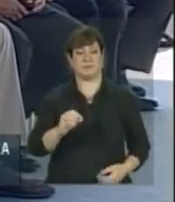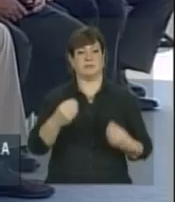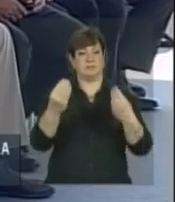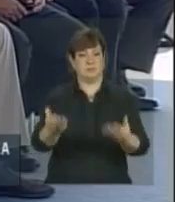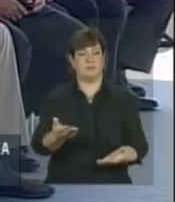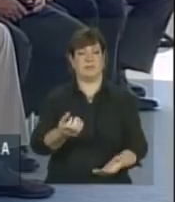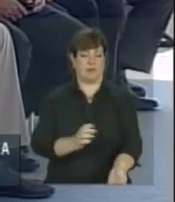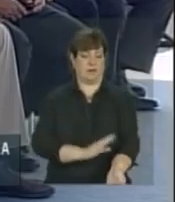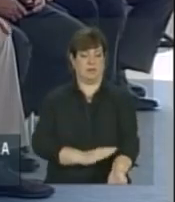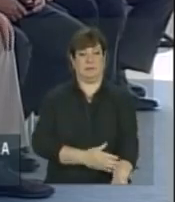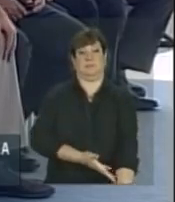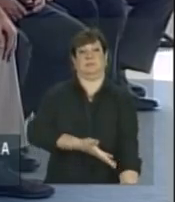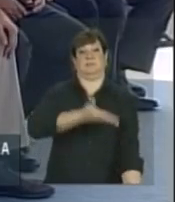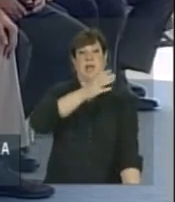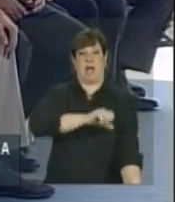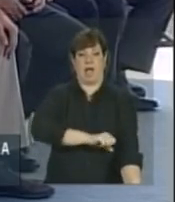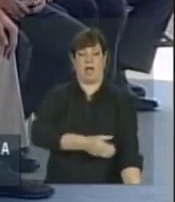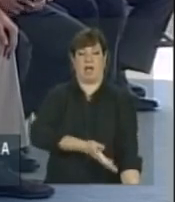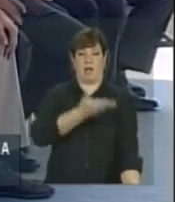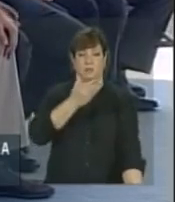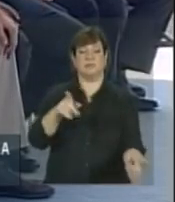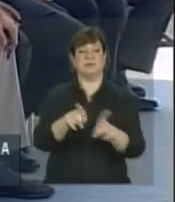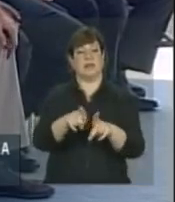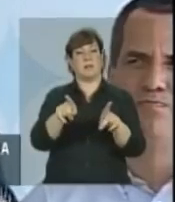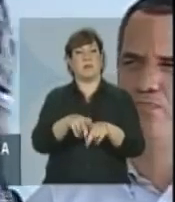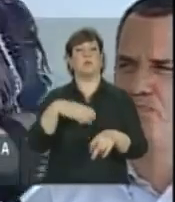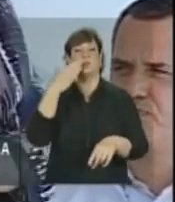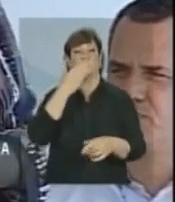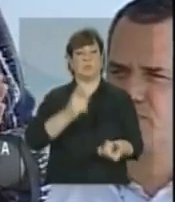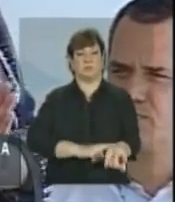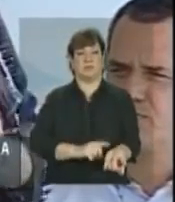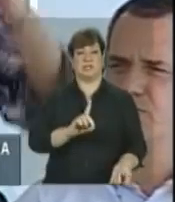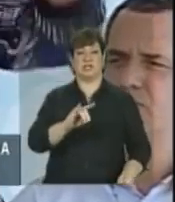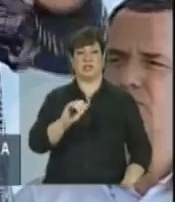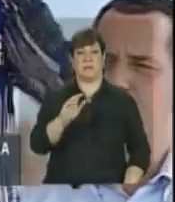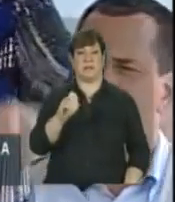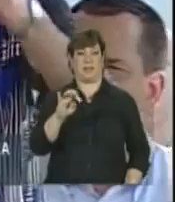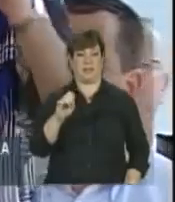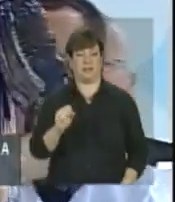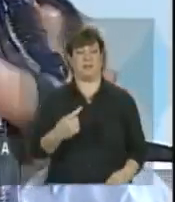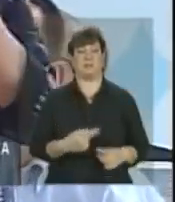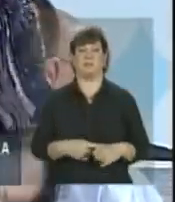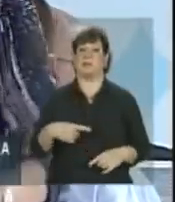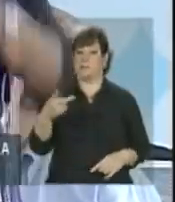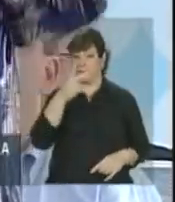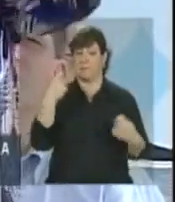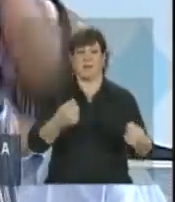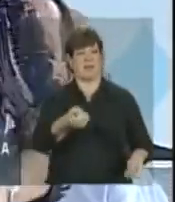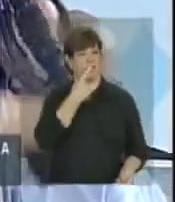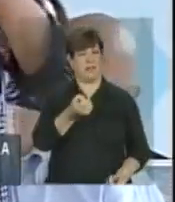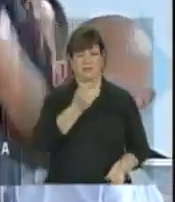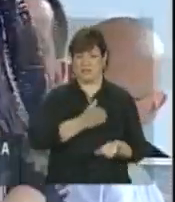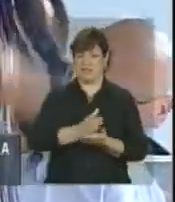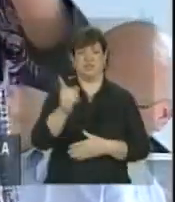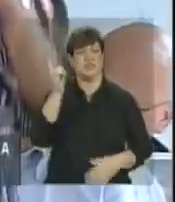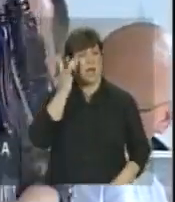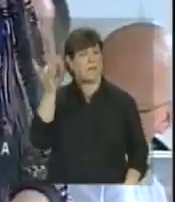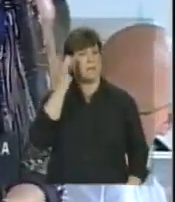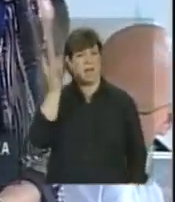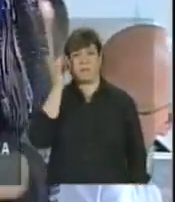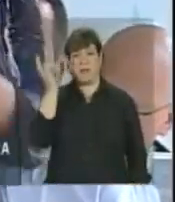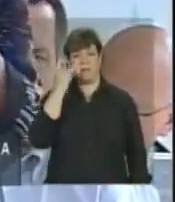hipertensão e para diabetes. Porque a pessoa que tem hipertensão ou diabetes tem de tomar o remédio todo